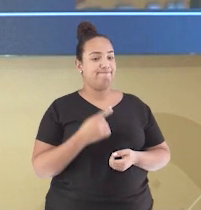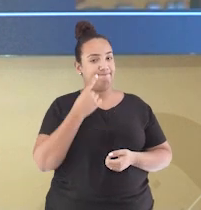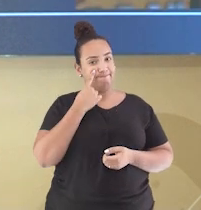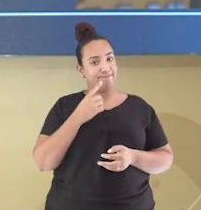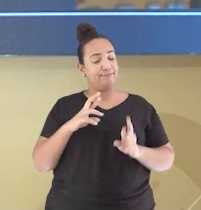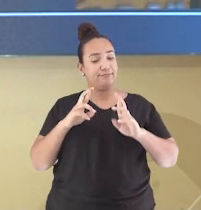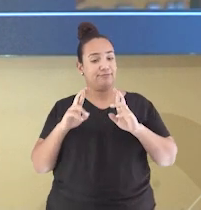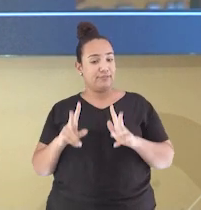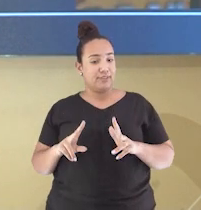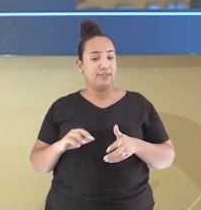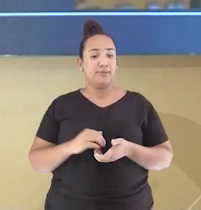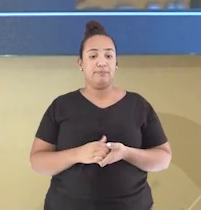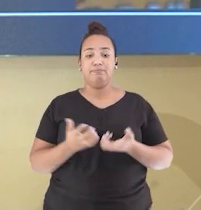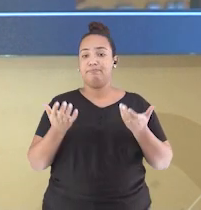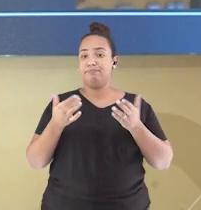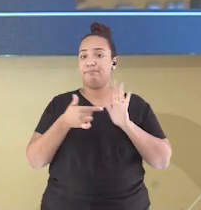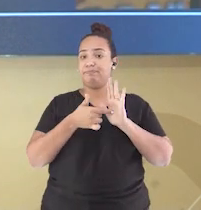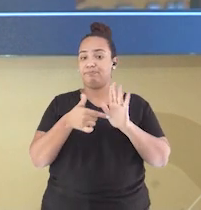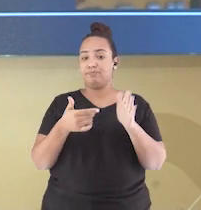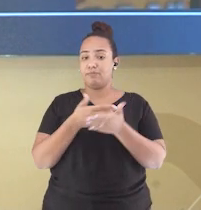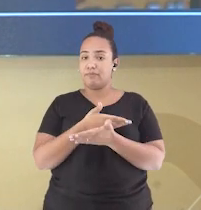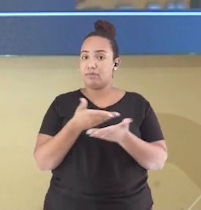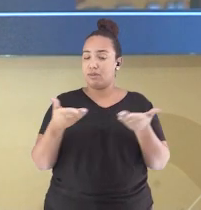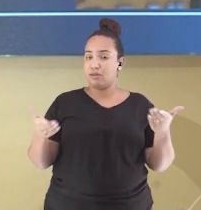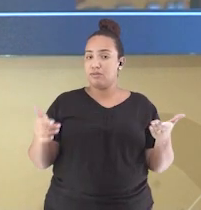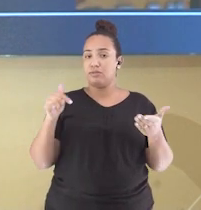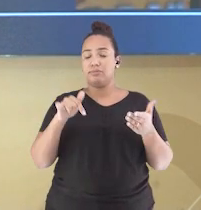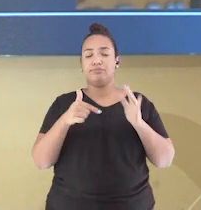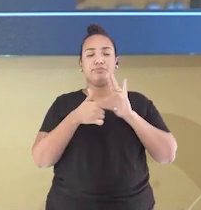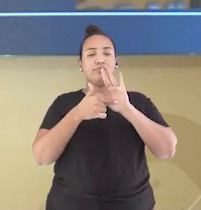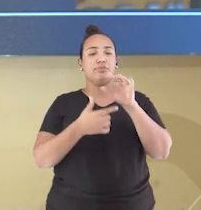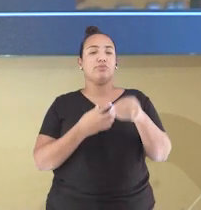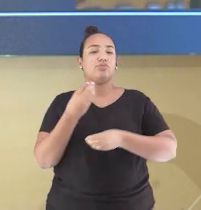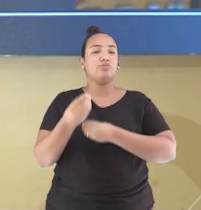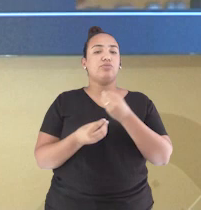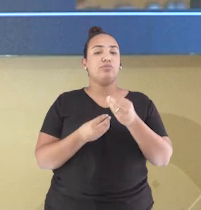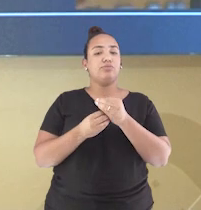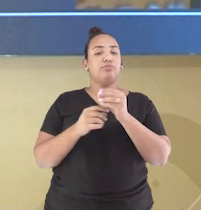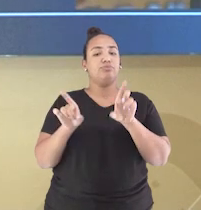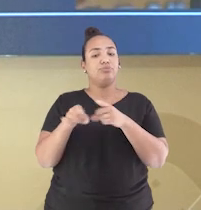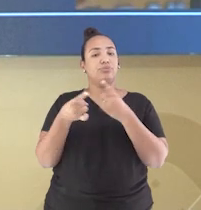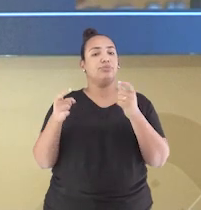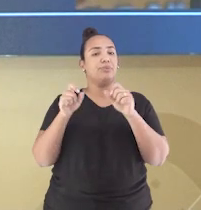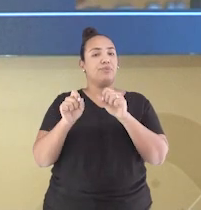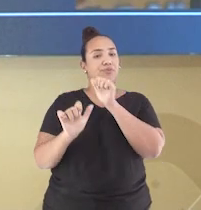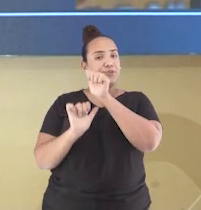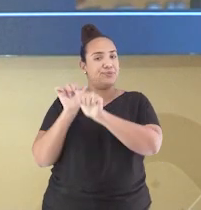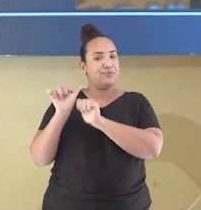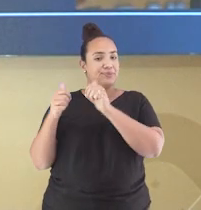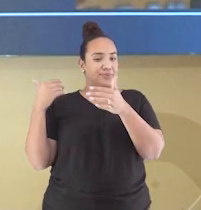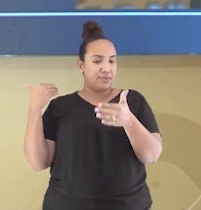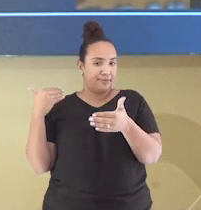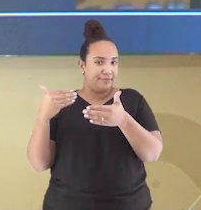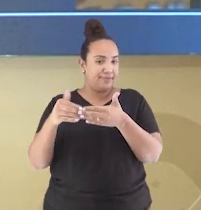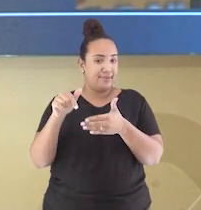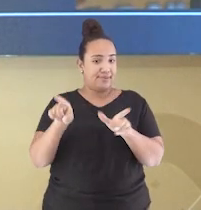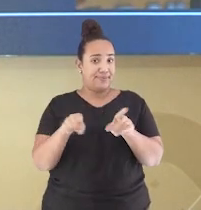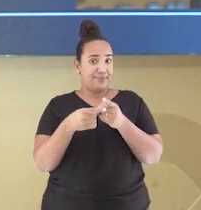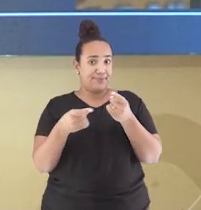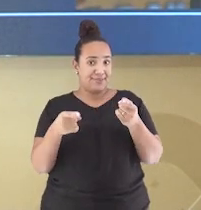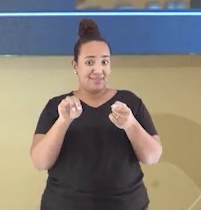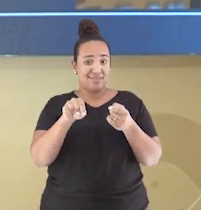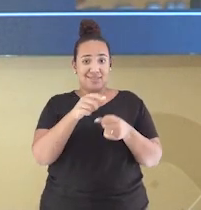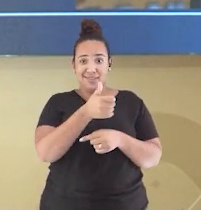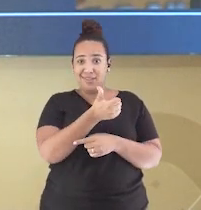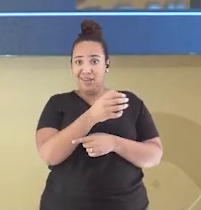Viram que som é diferente? Quis mostrar isso para vocês só para dar ideia de como as músicas mudam com o passar do tempo. Essa música tem